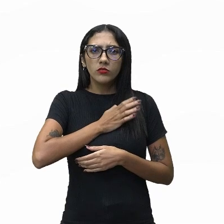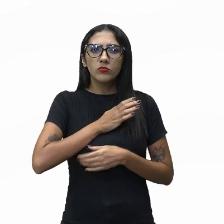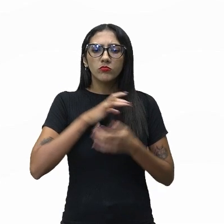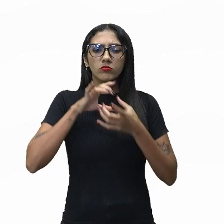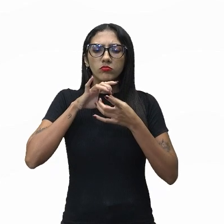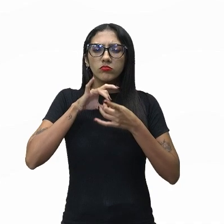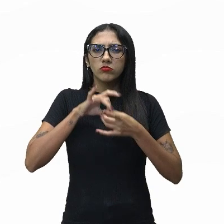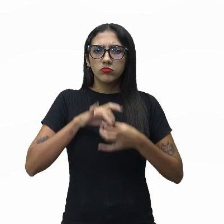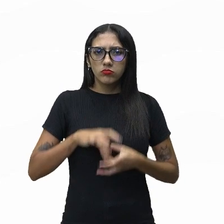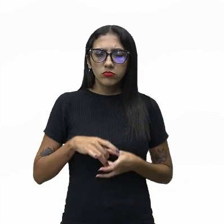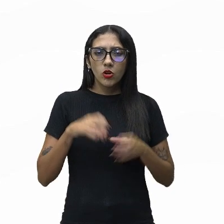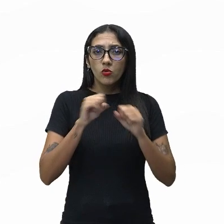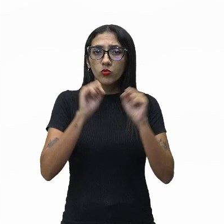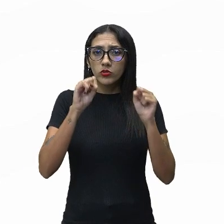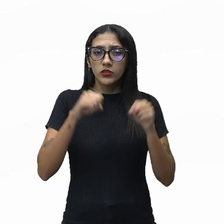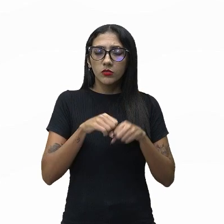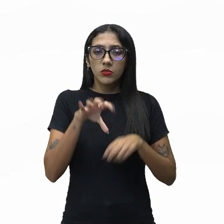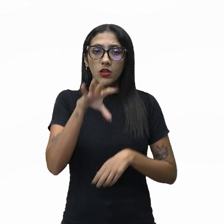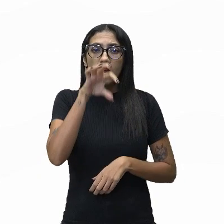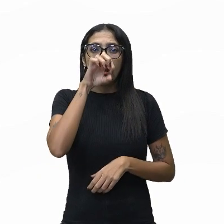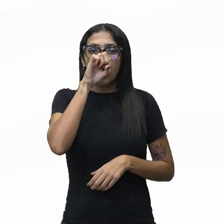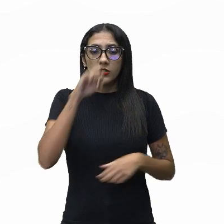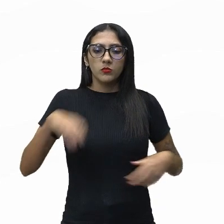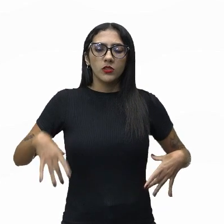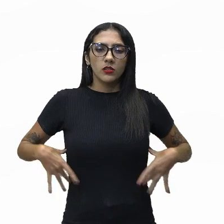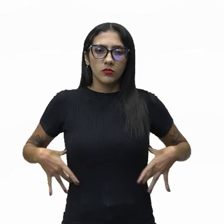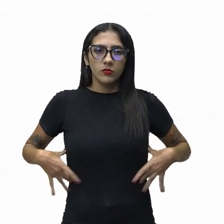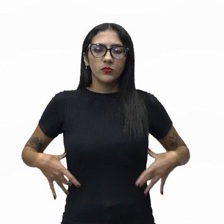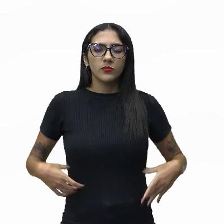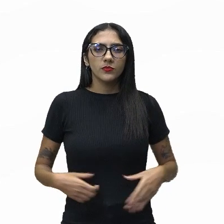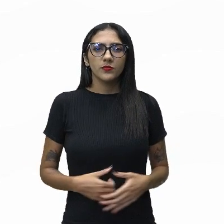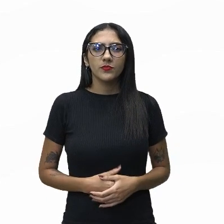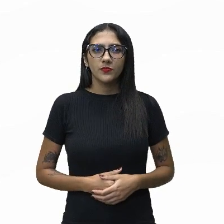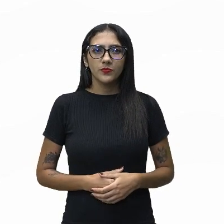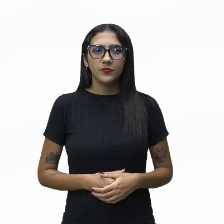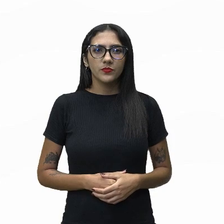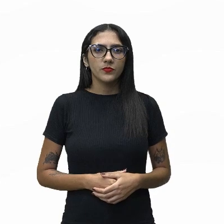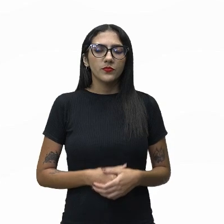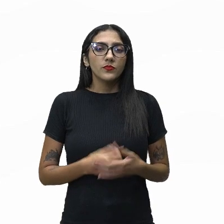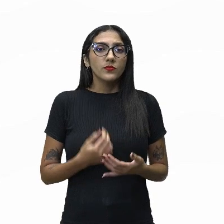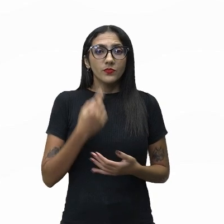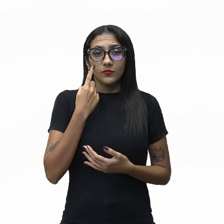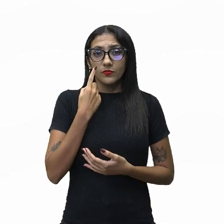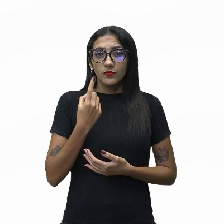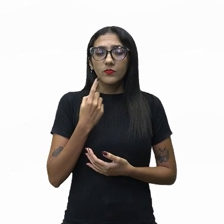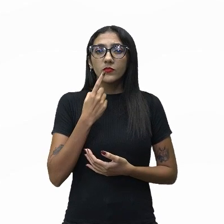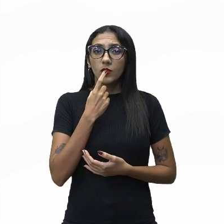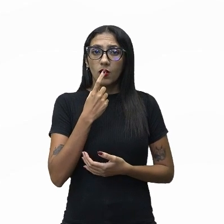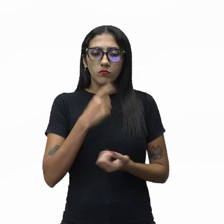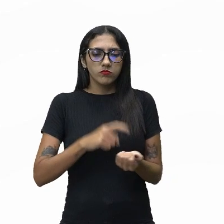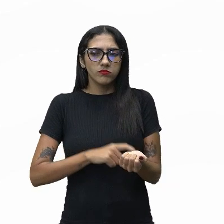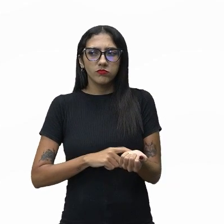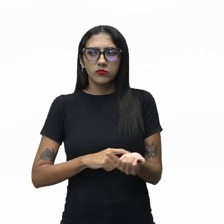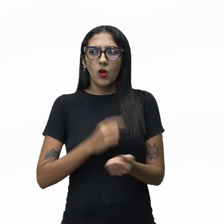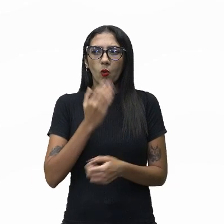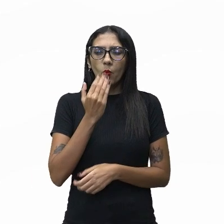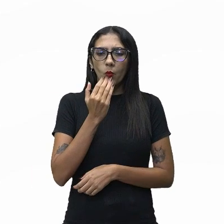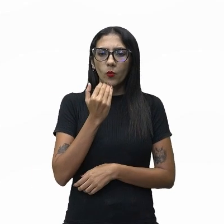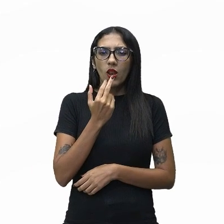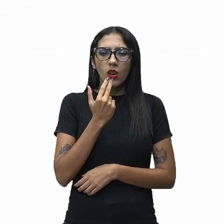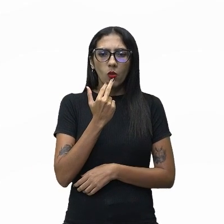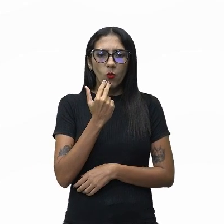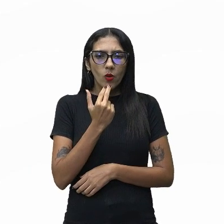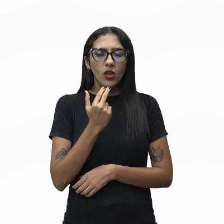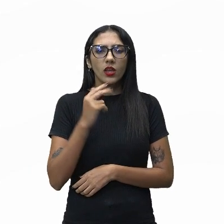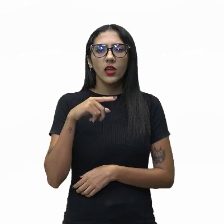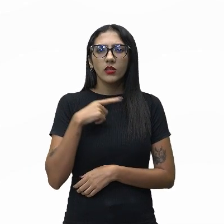sistema respiratório. Então, a gente observa aí, olha, que o sangue ele vai transportar os nutrientes da alimentação, os